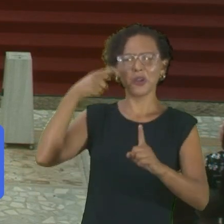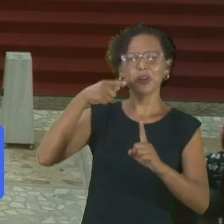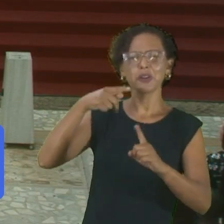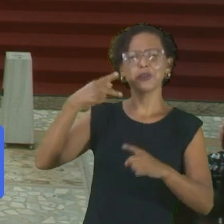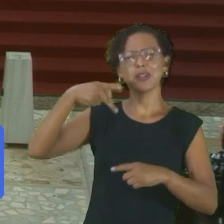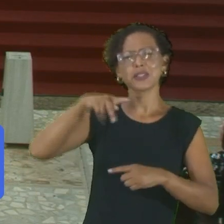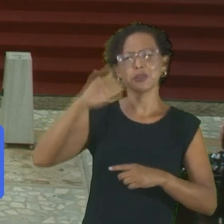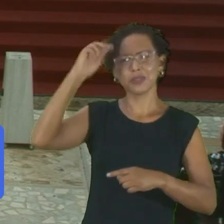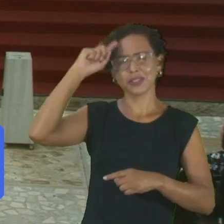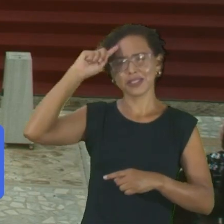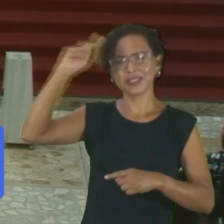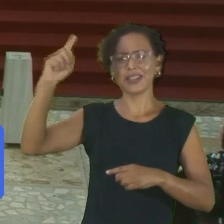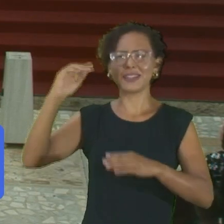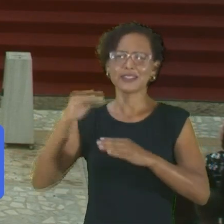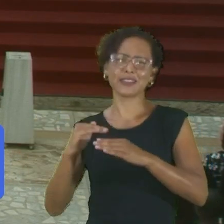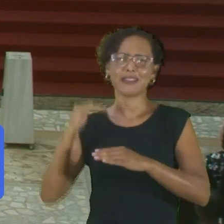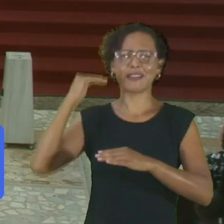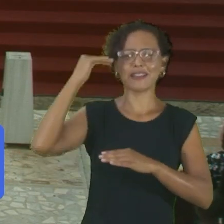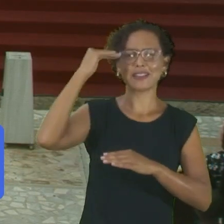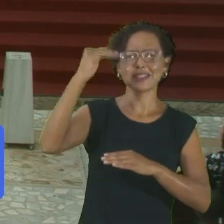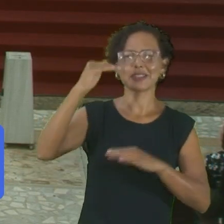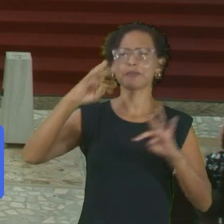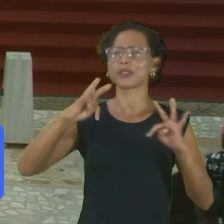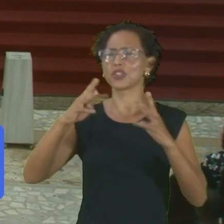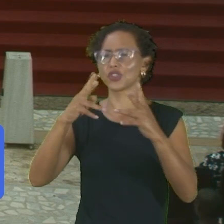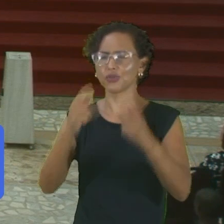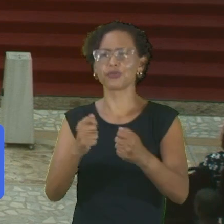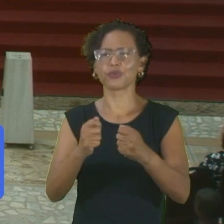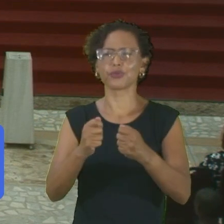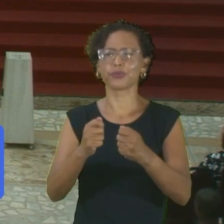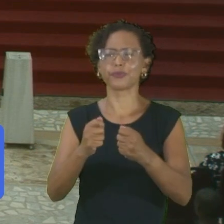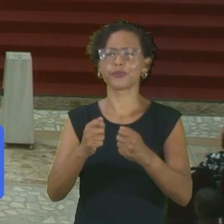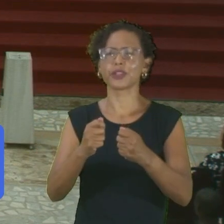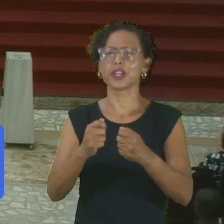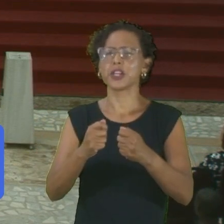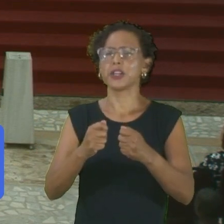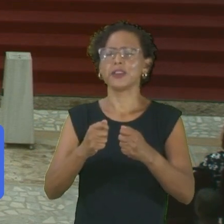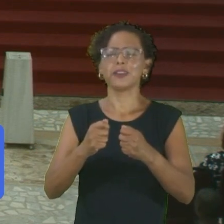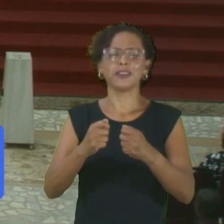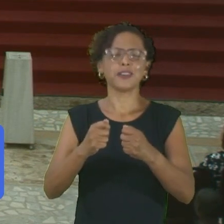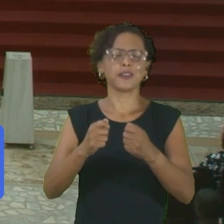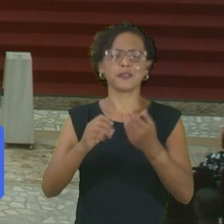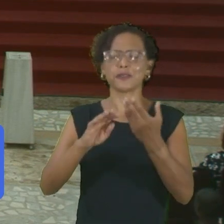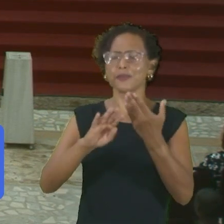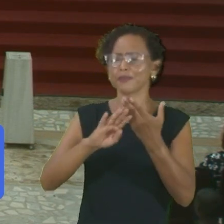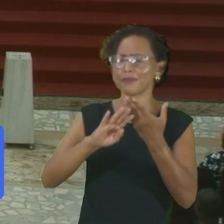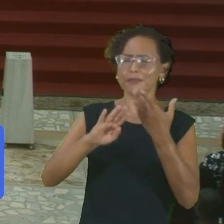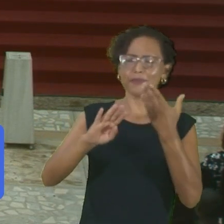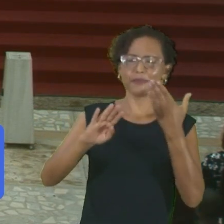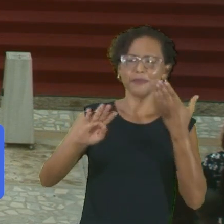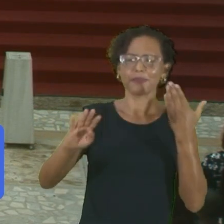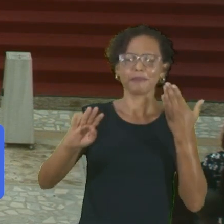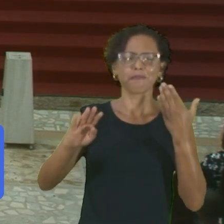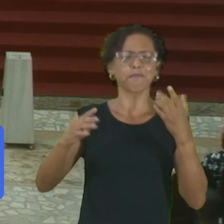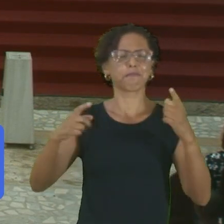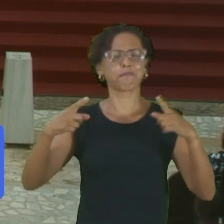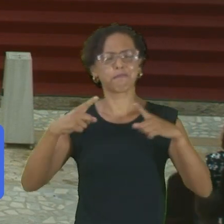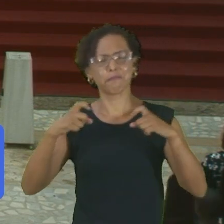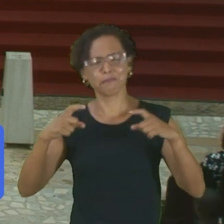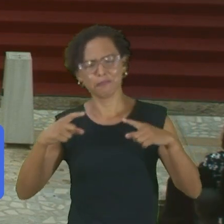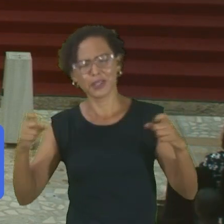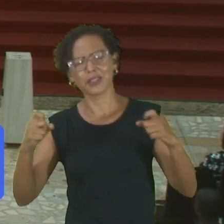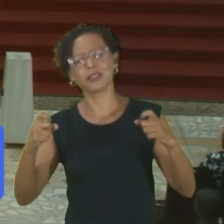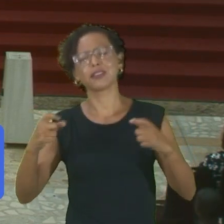humano e querem impor a sua ideia e acabam gerando divisão, gerando contenda, gerando